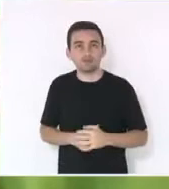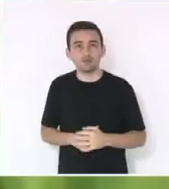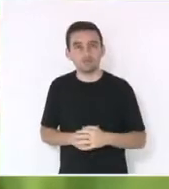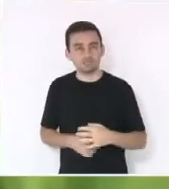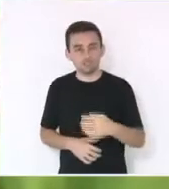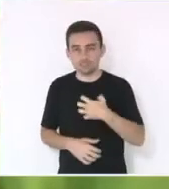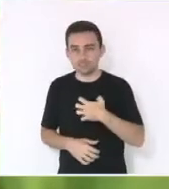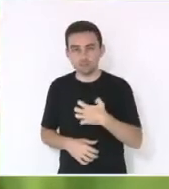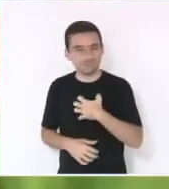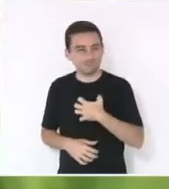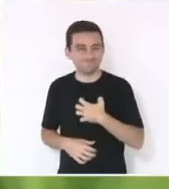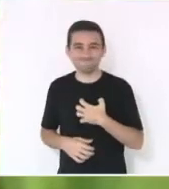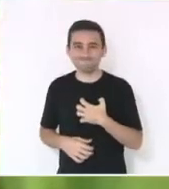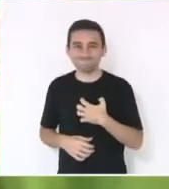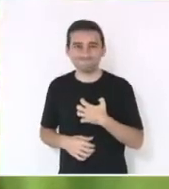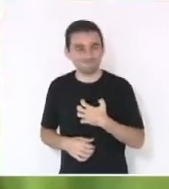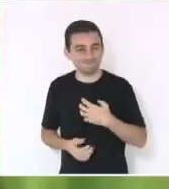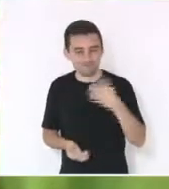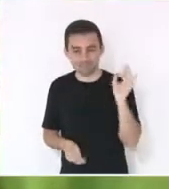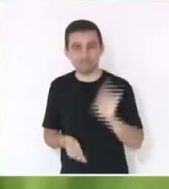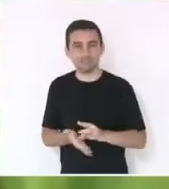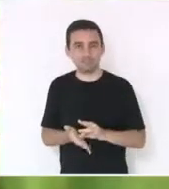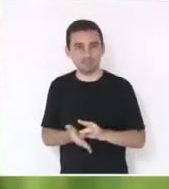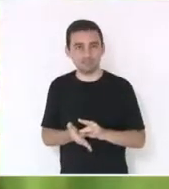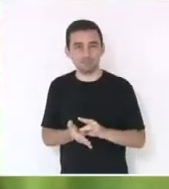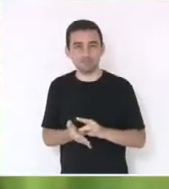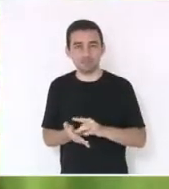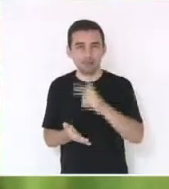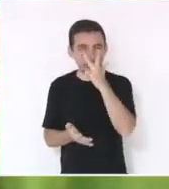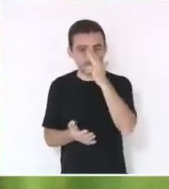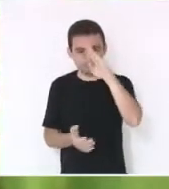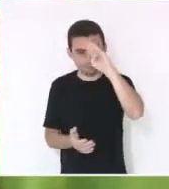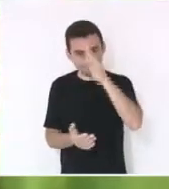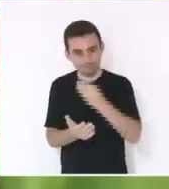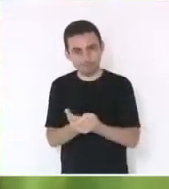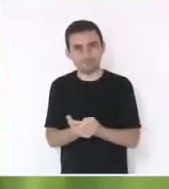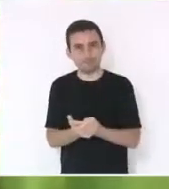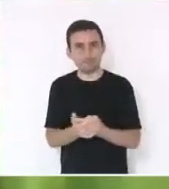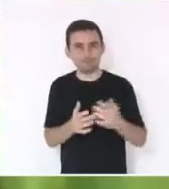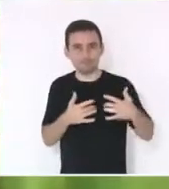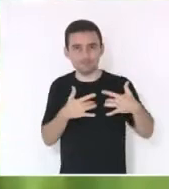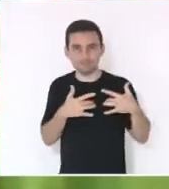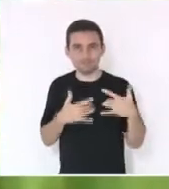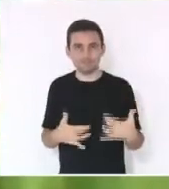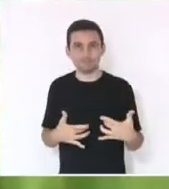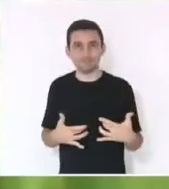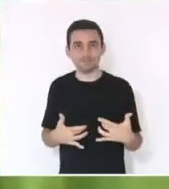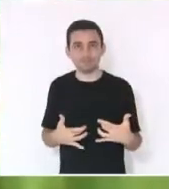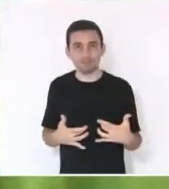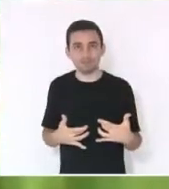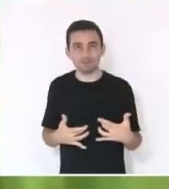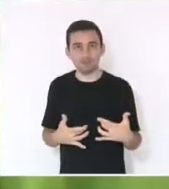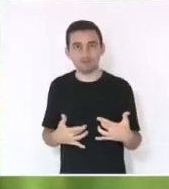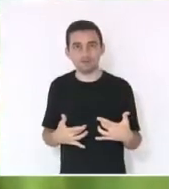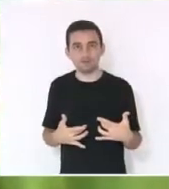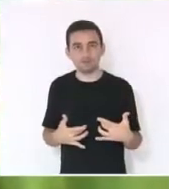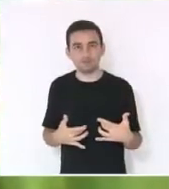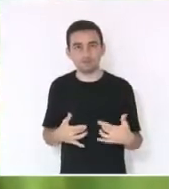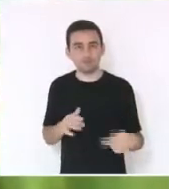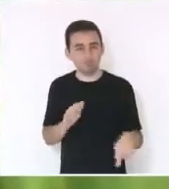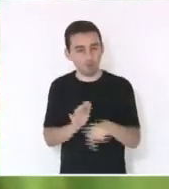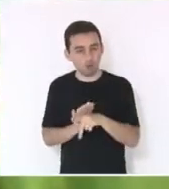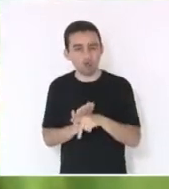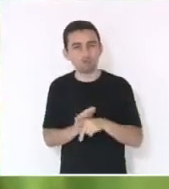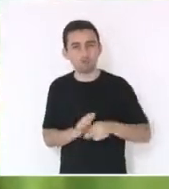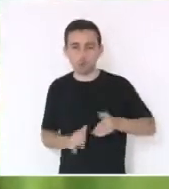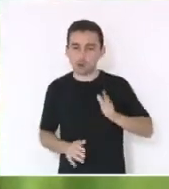pura, a emoção da lealdade, da solidariedade, a emoção que brota dos nossos